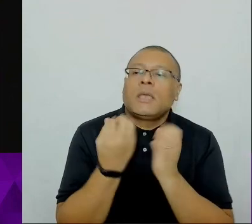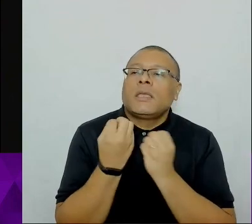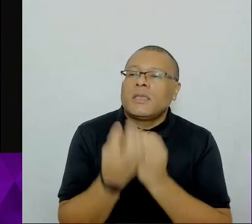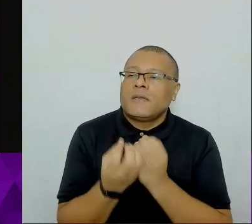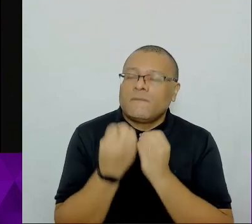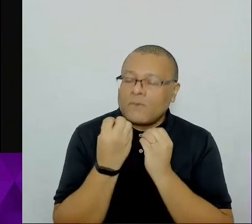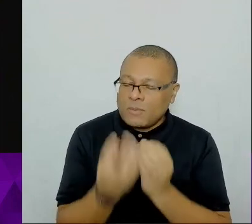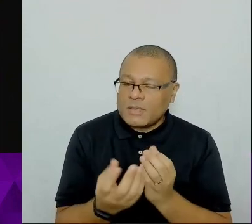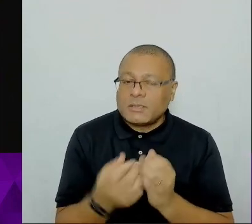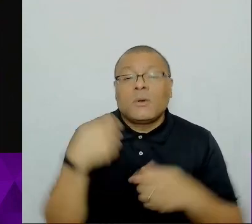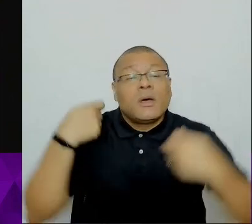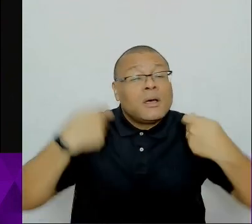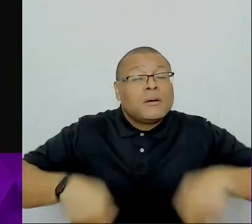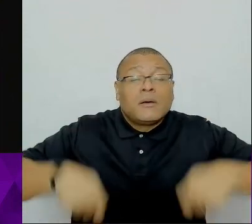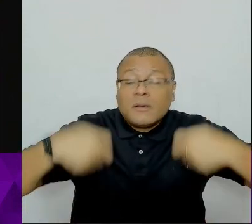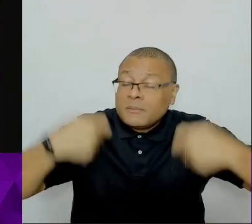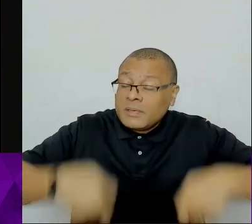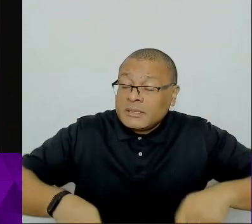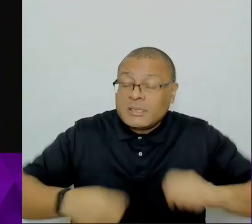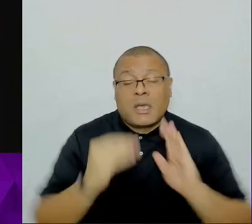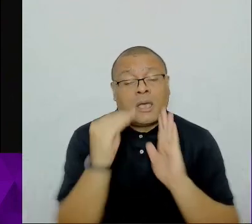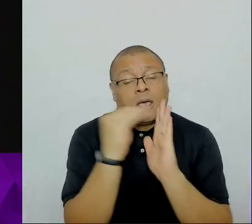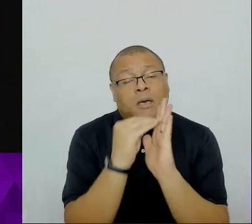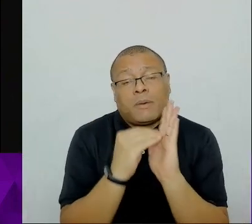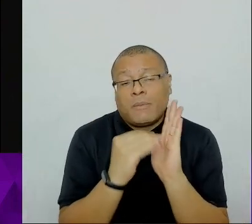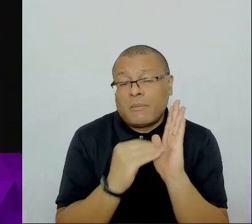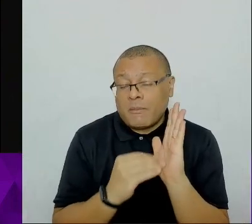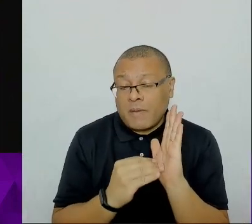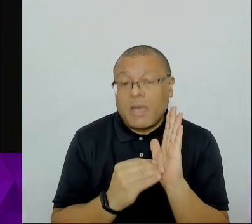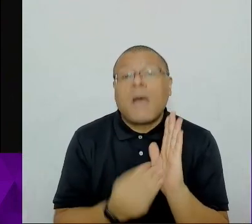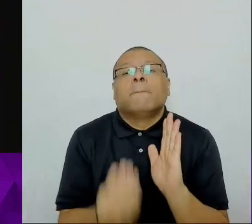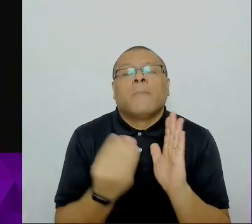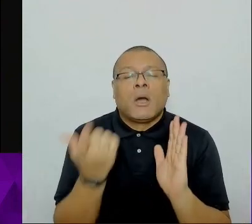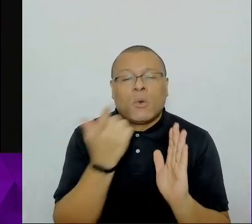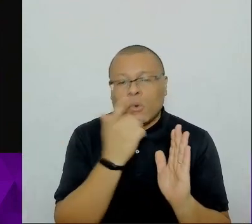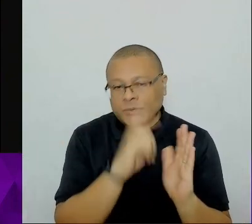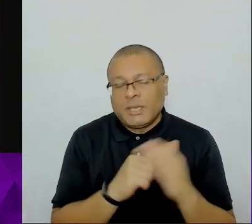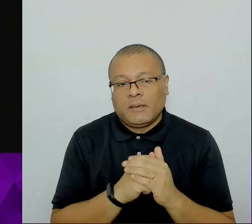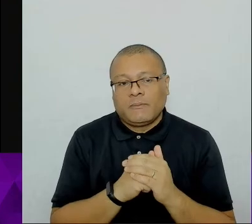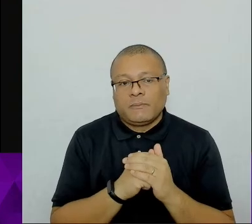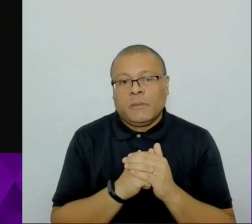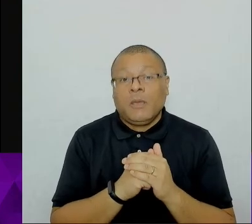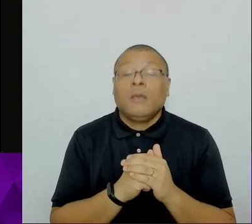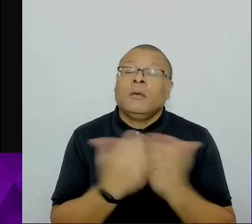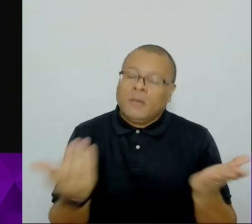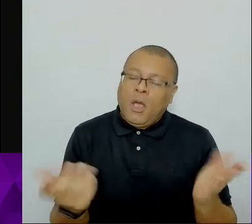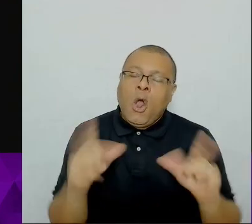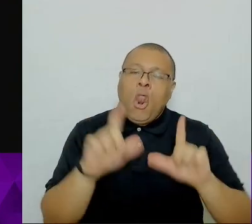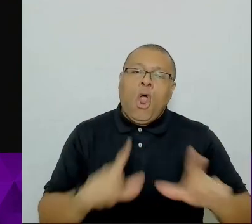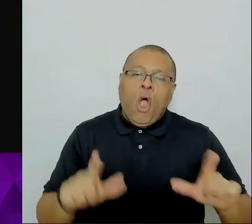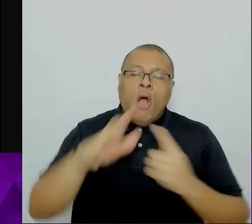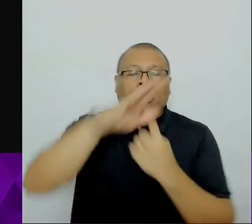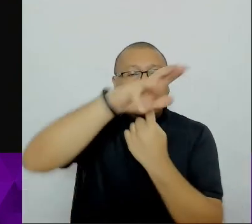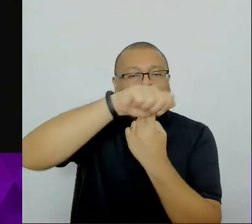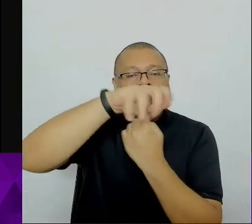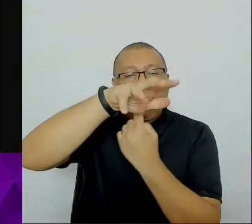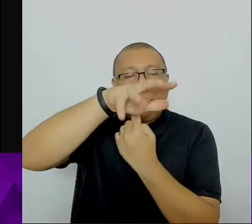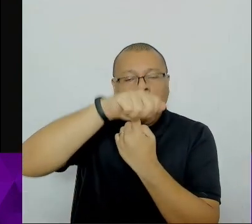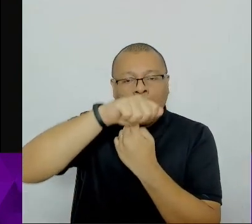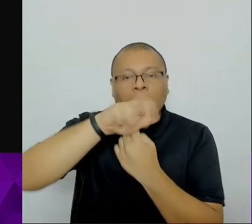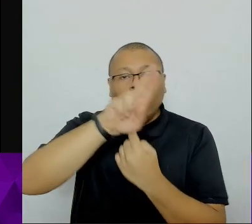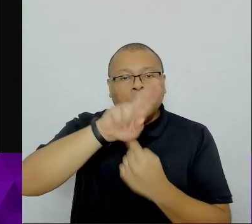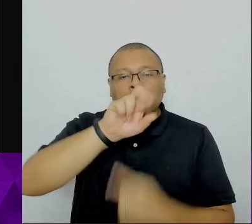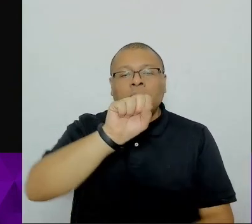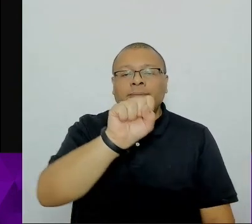tem que mandar e documente dentro da sua API o que é que o cliente vai receber. E documente sua API. Existe o OpenAPI e o Swagger para documentar de forma